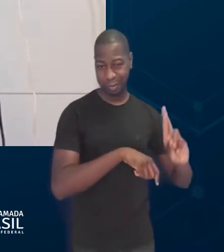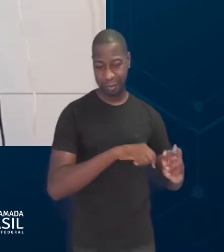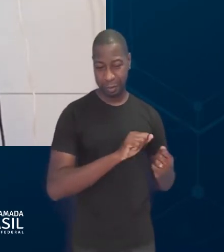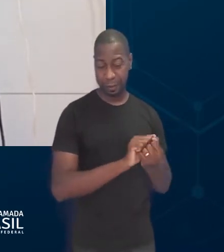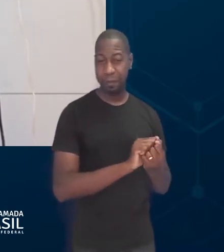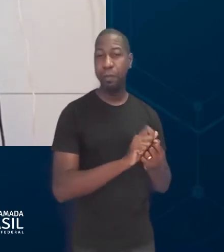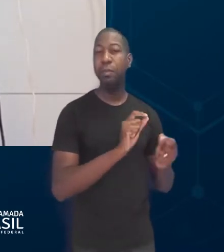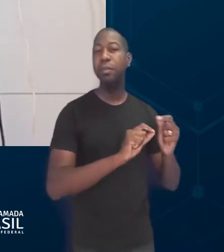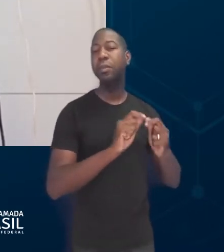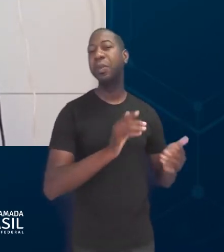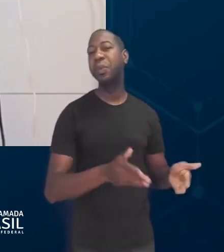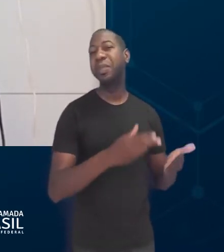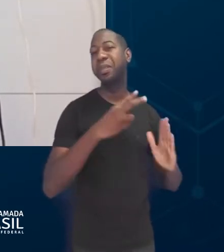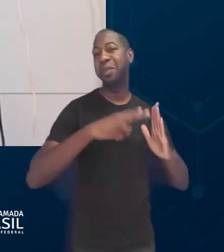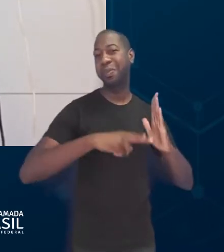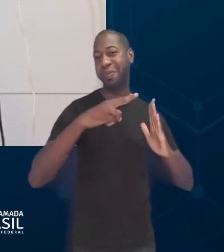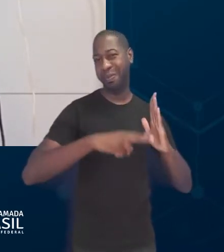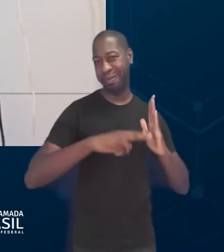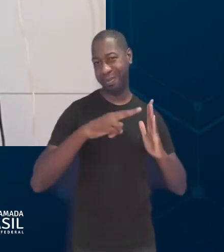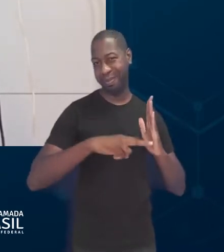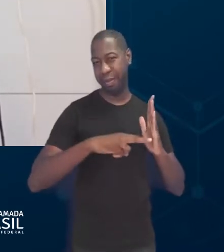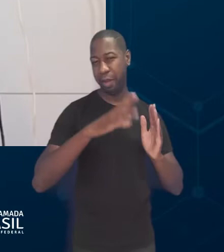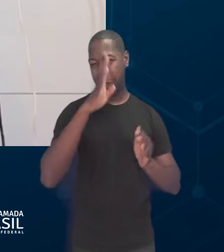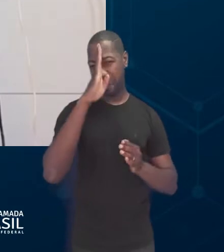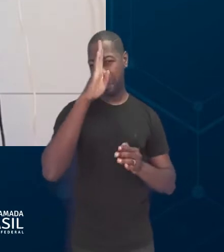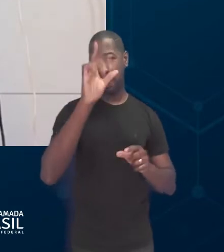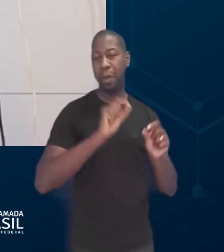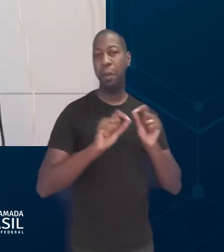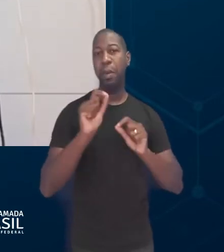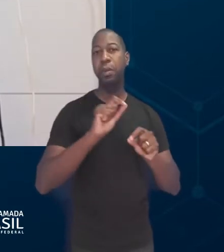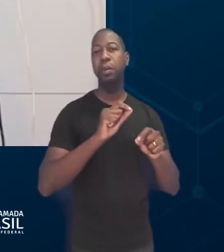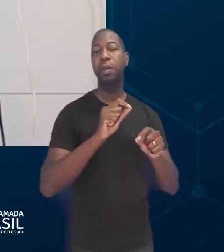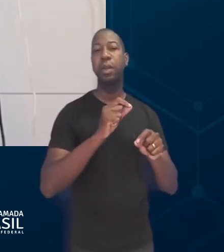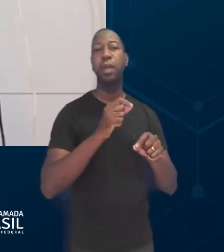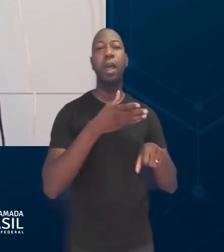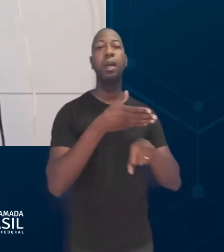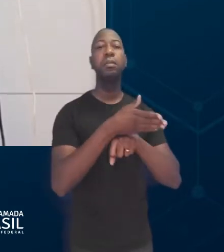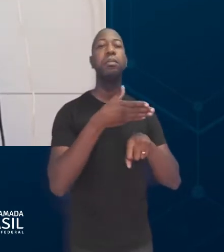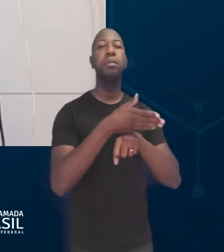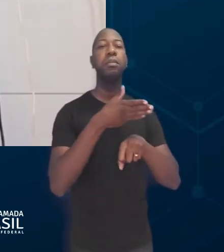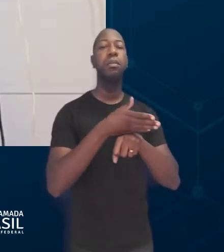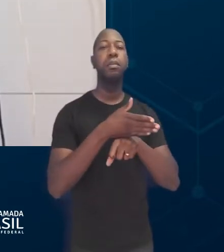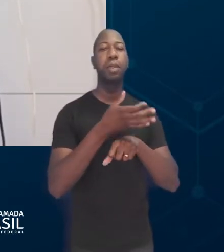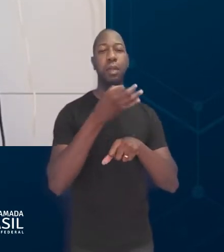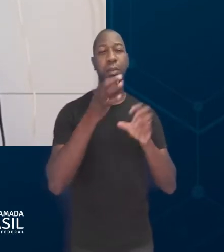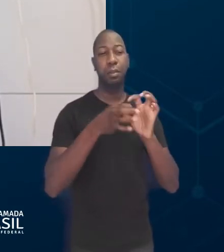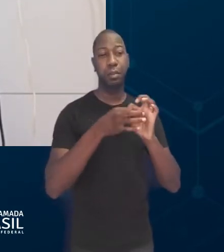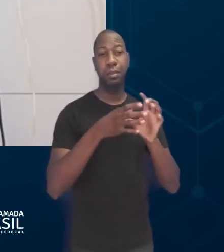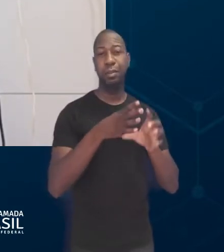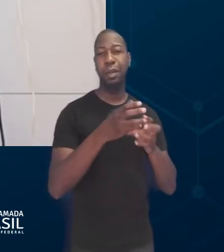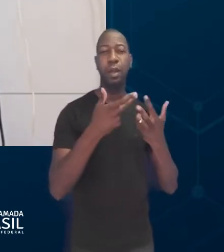incentivo à leitura e, claro, no acesso à democratização dos bens